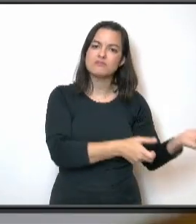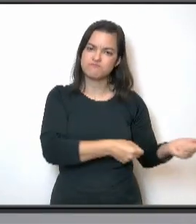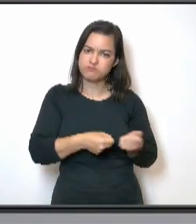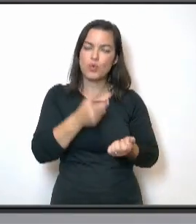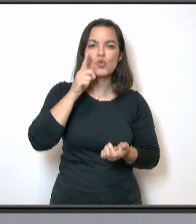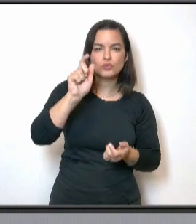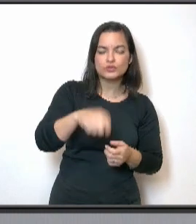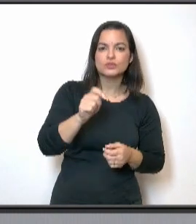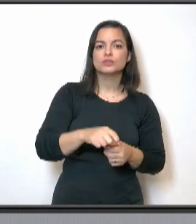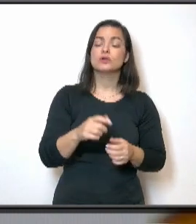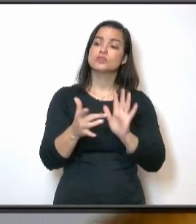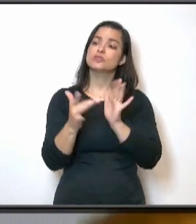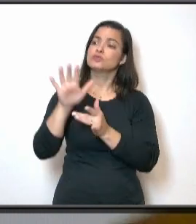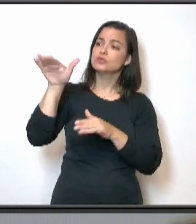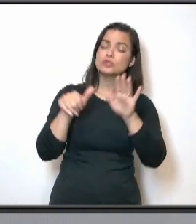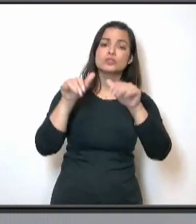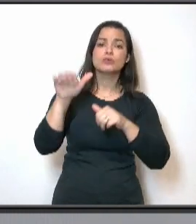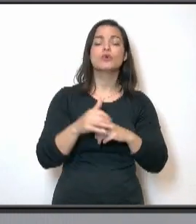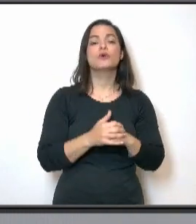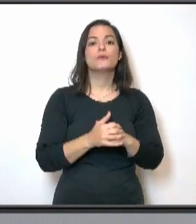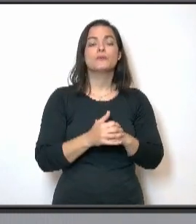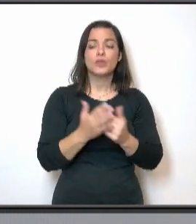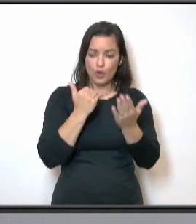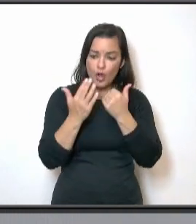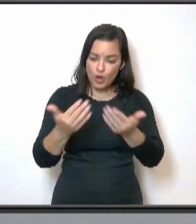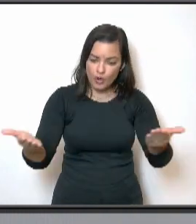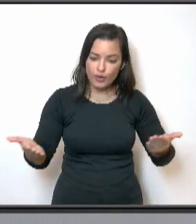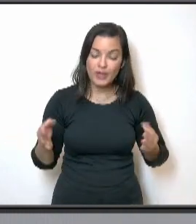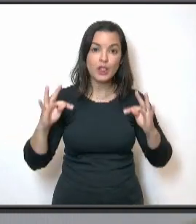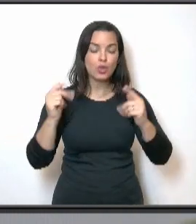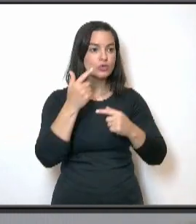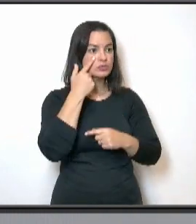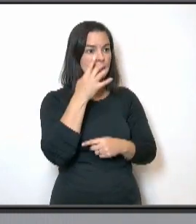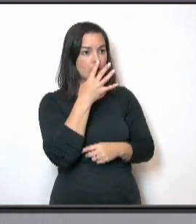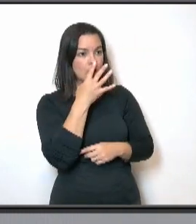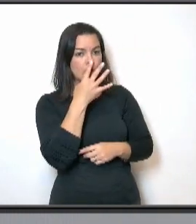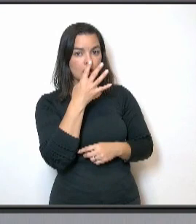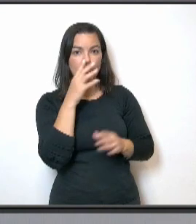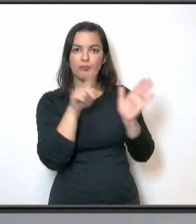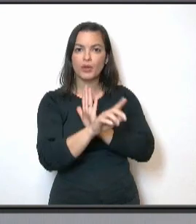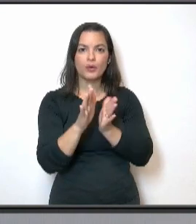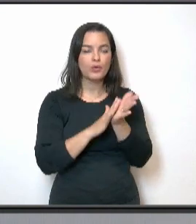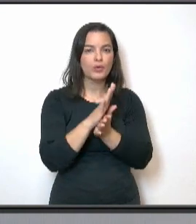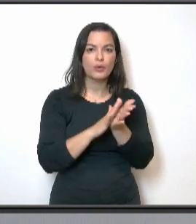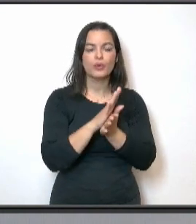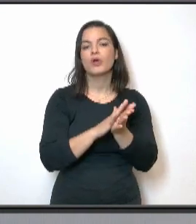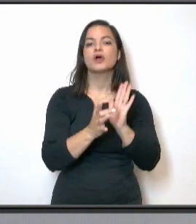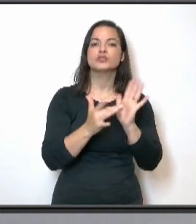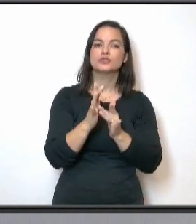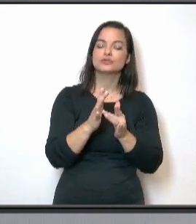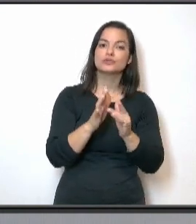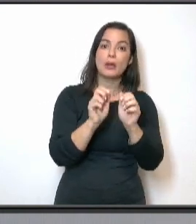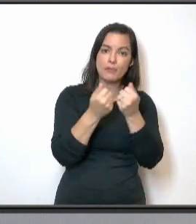Nenhum dos discípulos ousava perguntar-lhe: quem és tu? Porque sabiam que era o Senhor. Veio Jesus, tomou o pão e lhes deu, e de igual